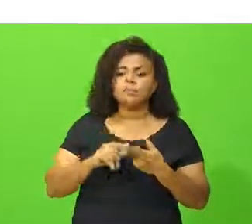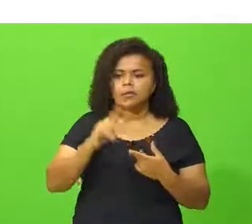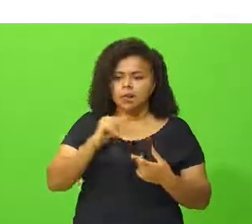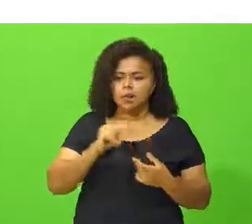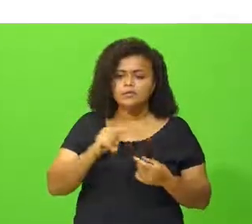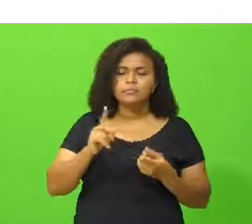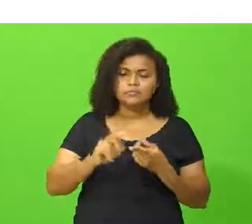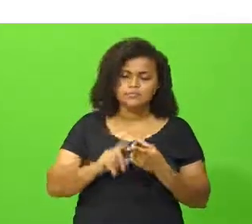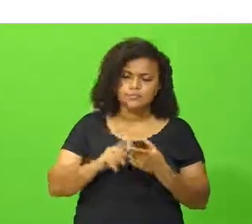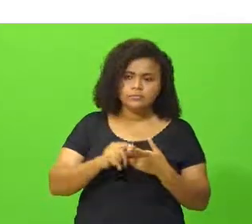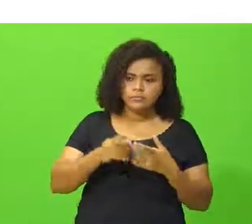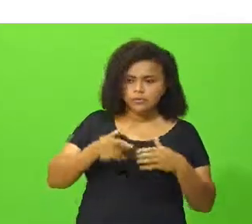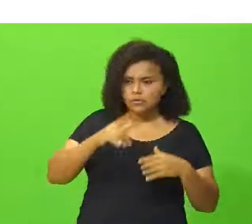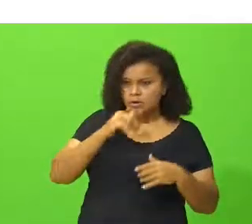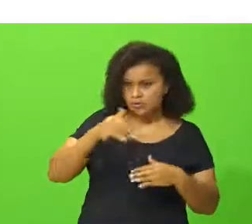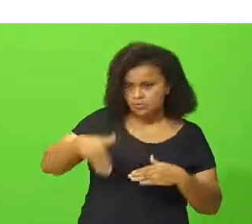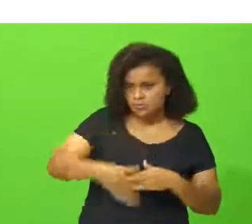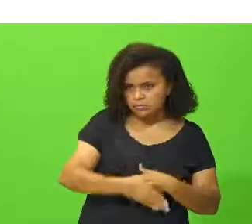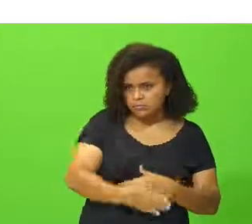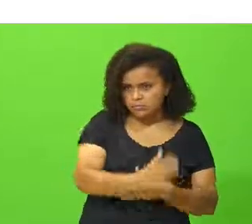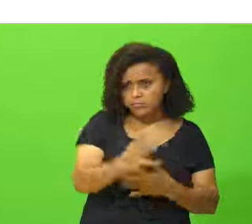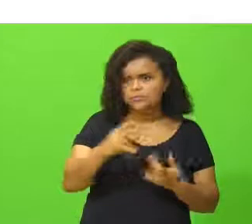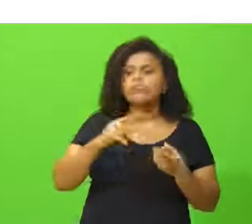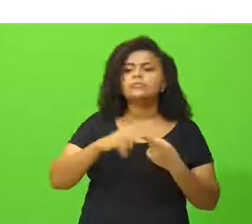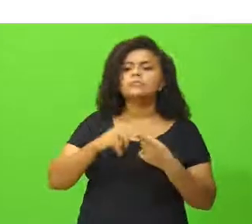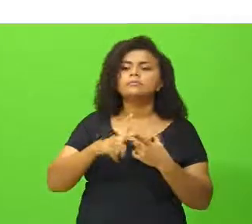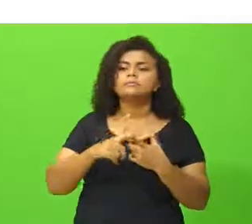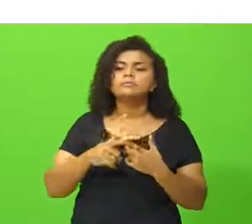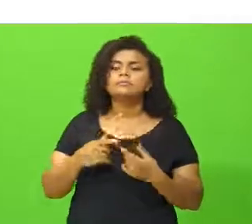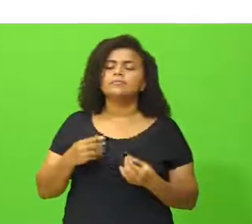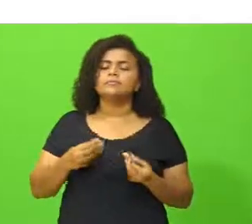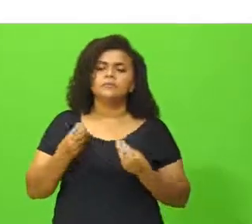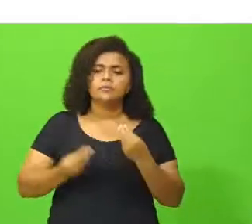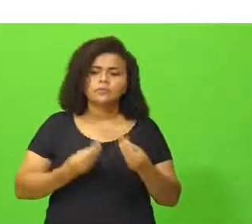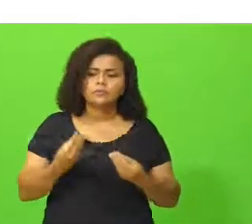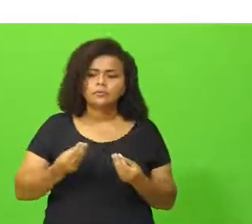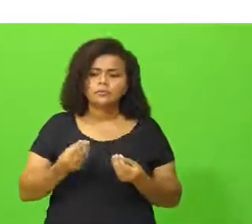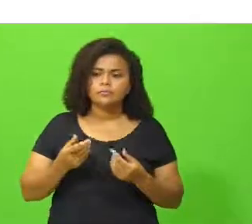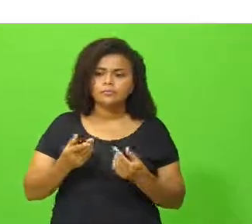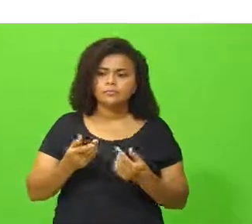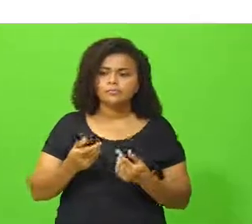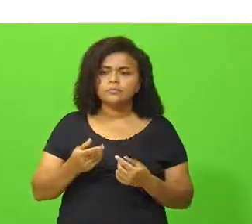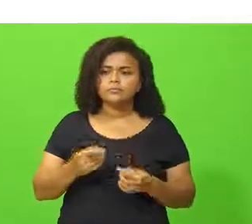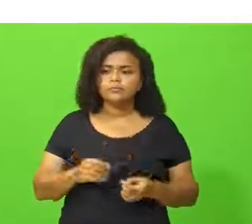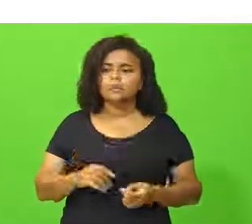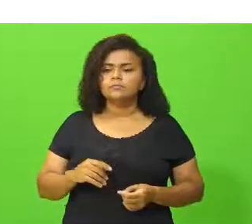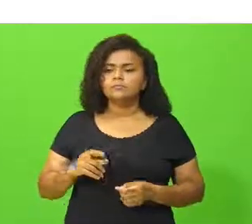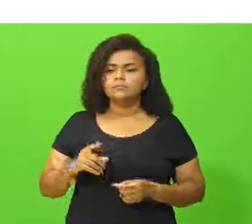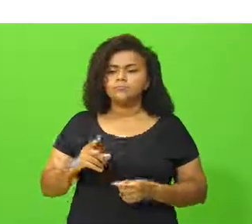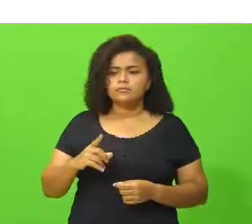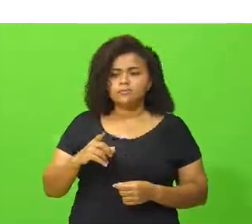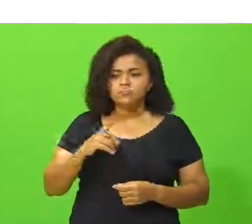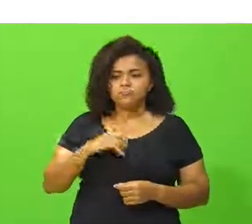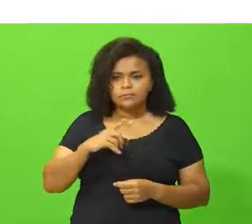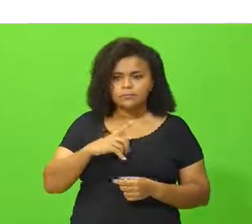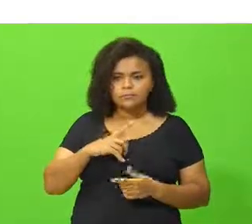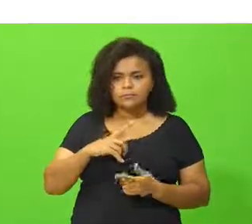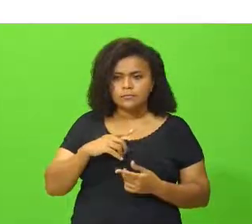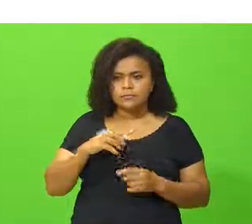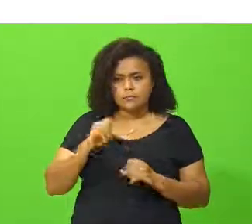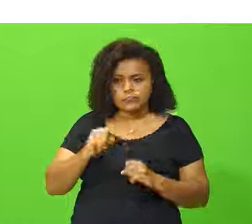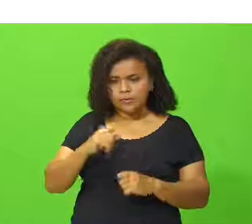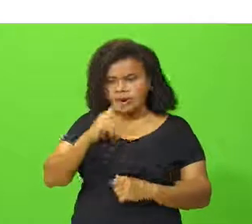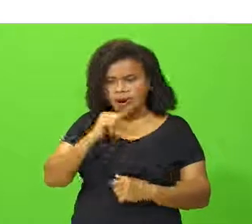lançado no leito dos rios e igarapés, que vai trazer associada a essa questão da qualidade